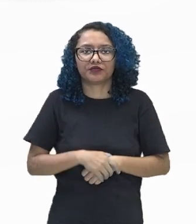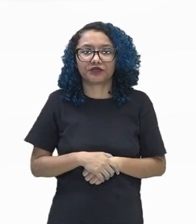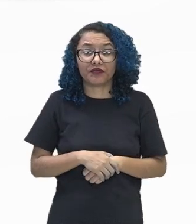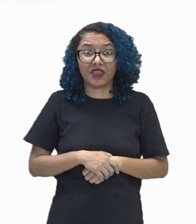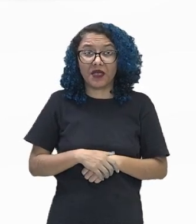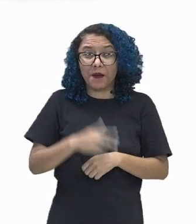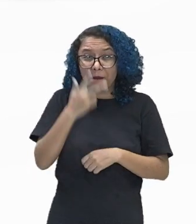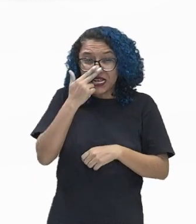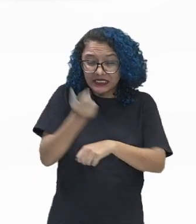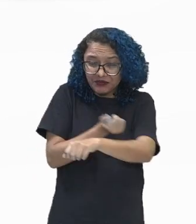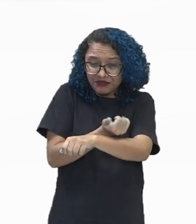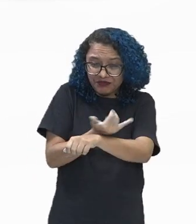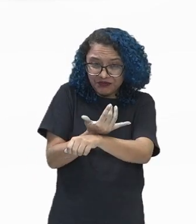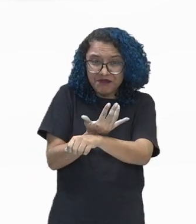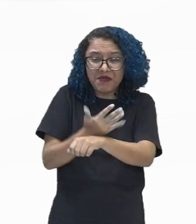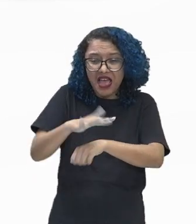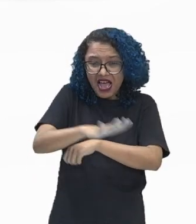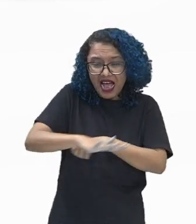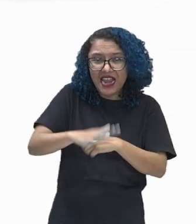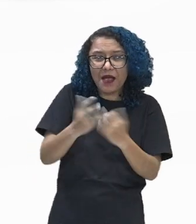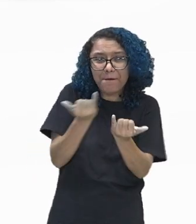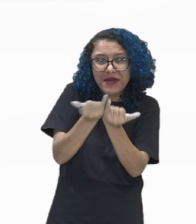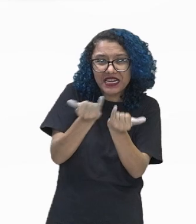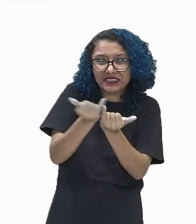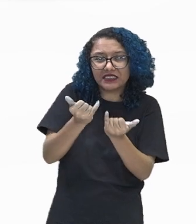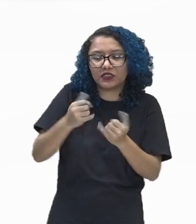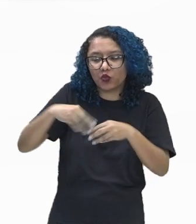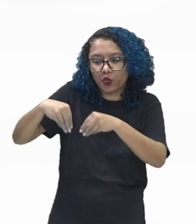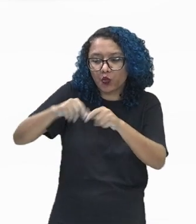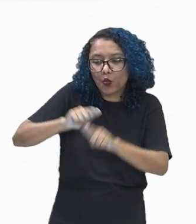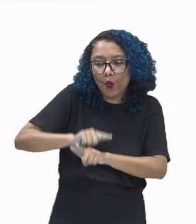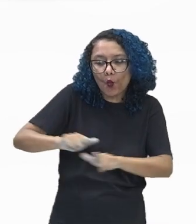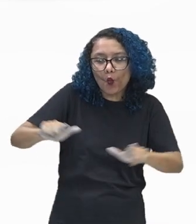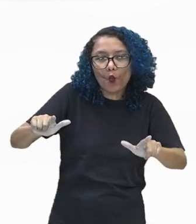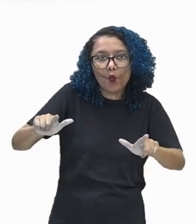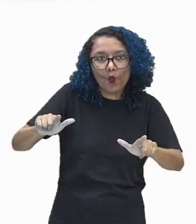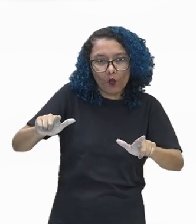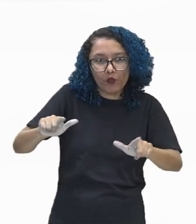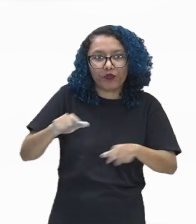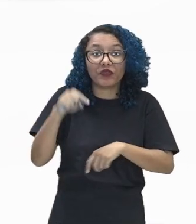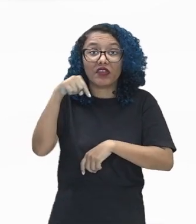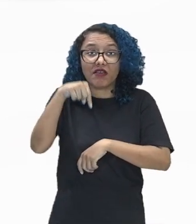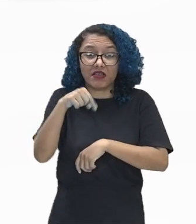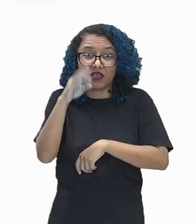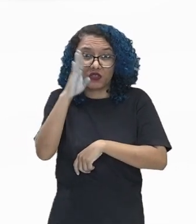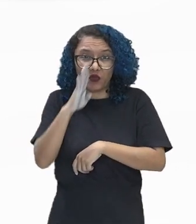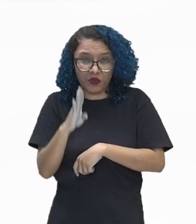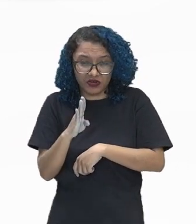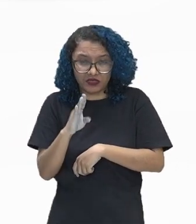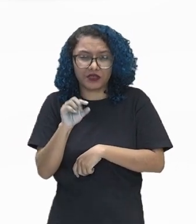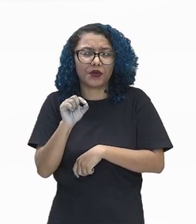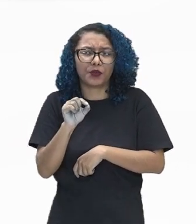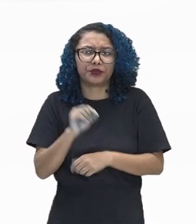correspondente aos desertos. E aí note, aqui no Brasil,